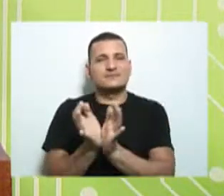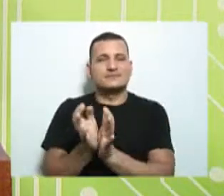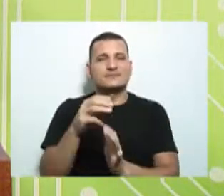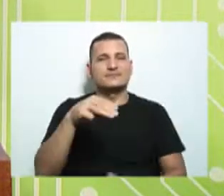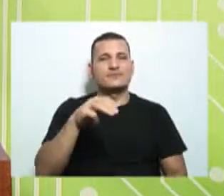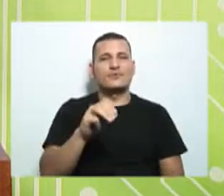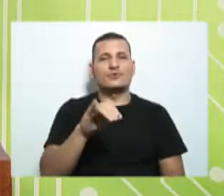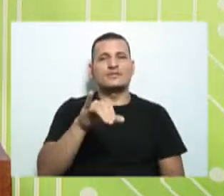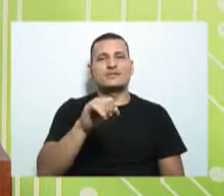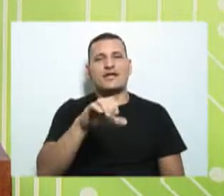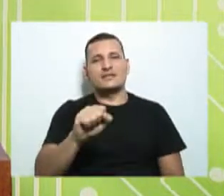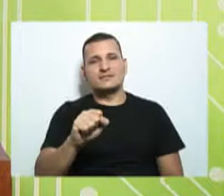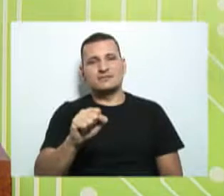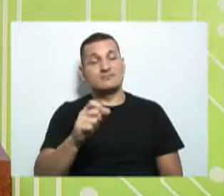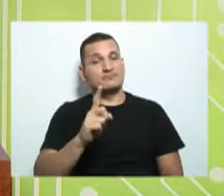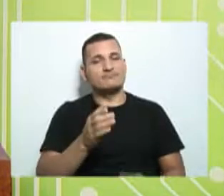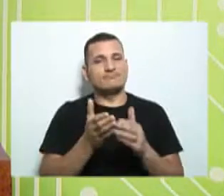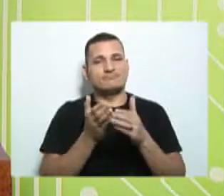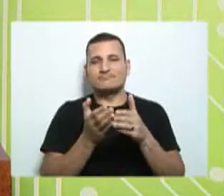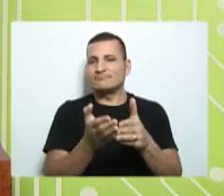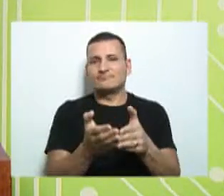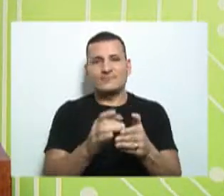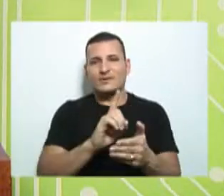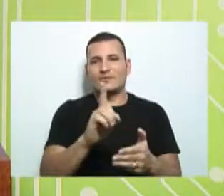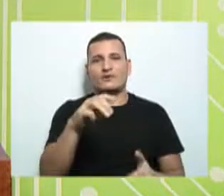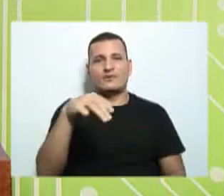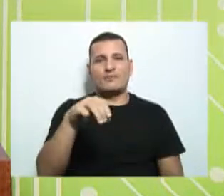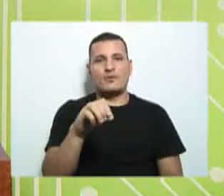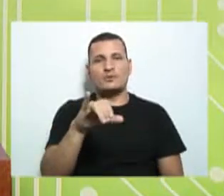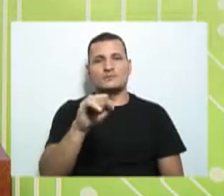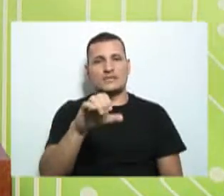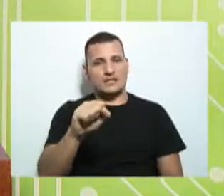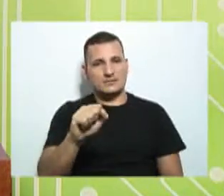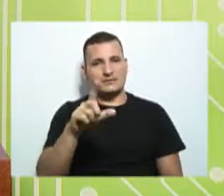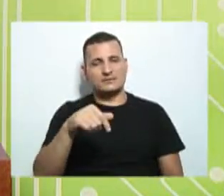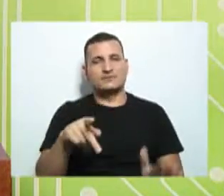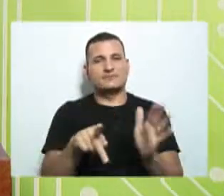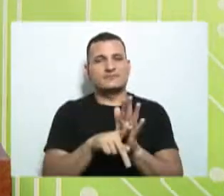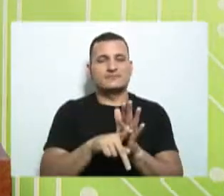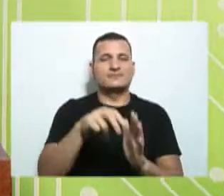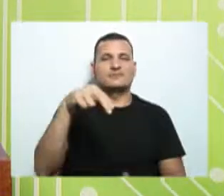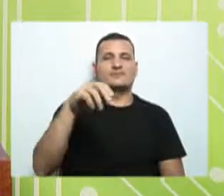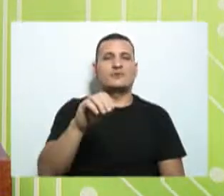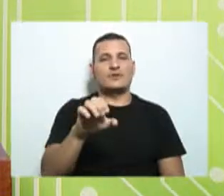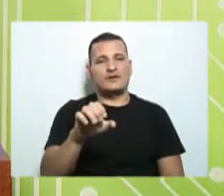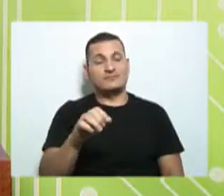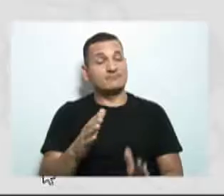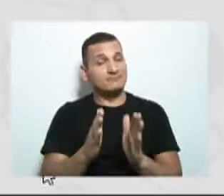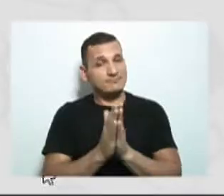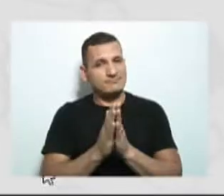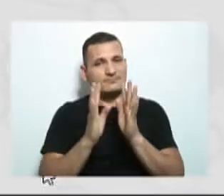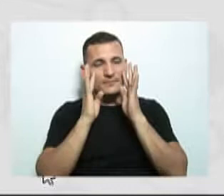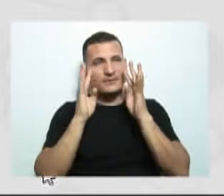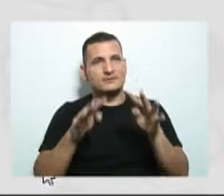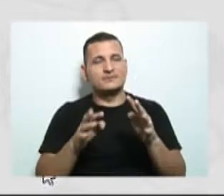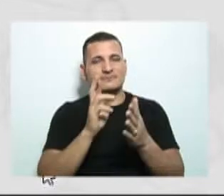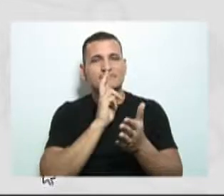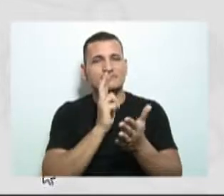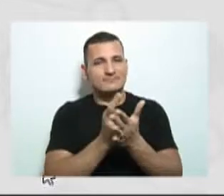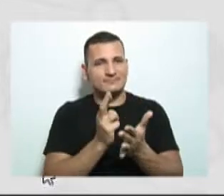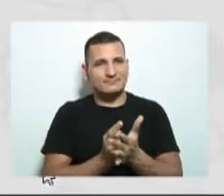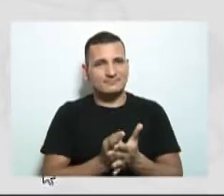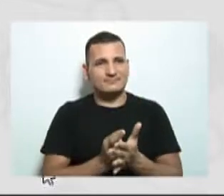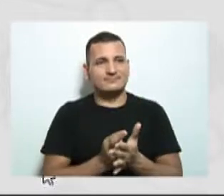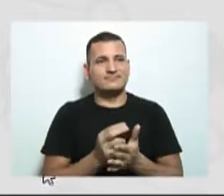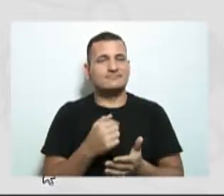Não, a arca não é de Moisés, a arca é de Noé. Então, por favor, tenha mais atenção na hora de responder.